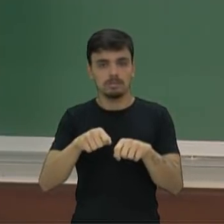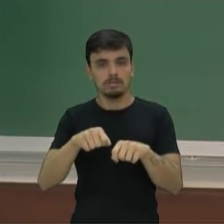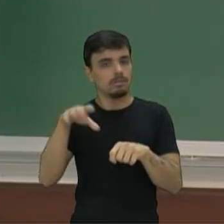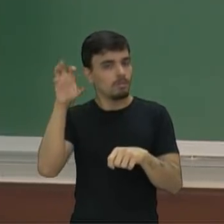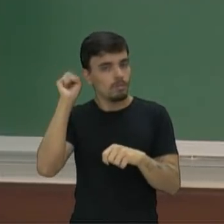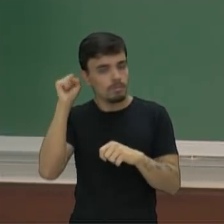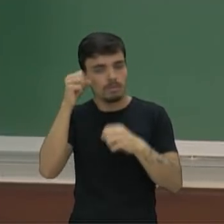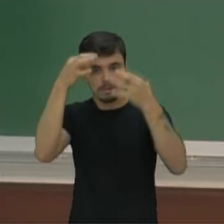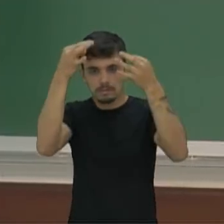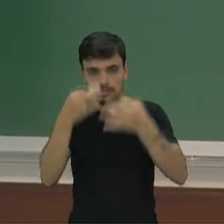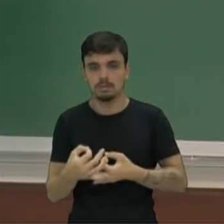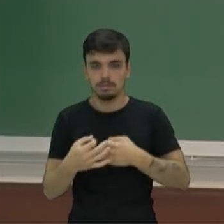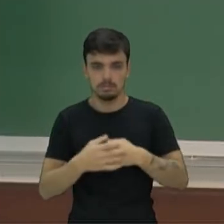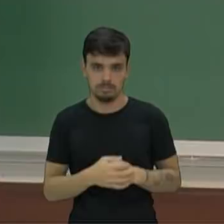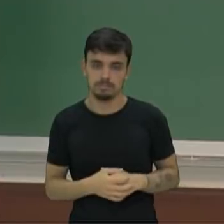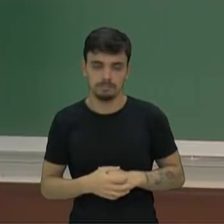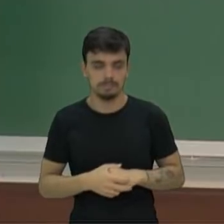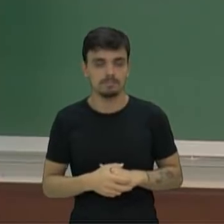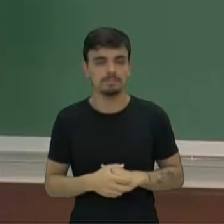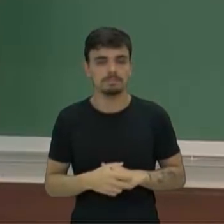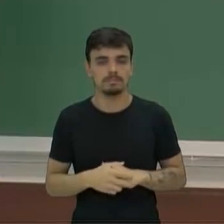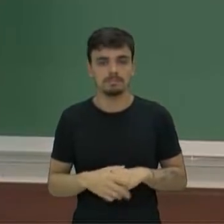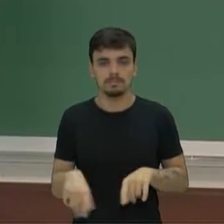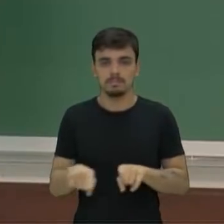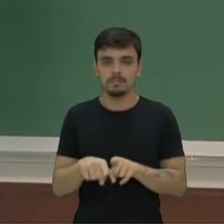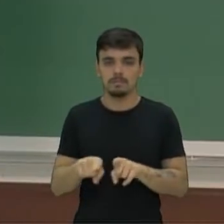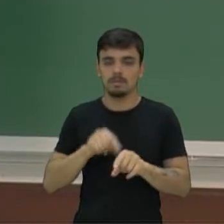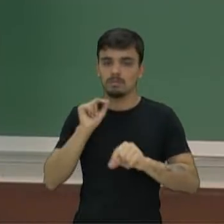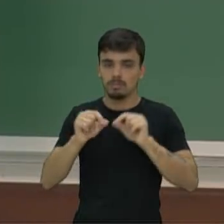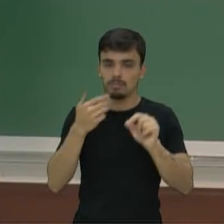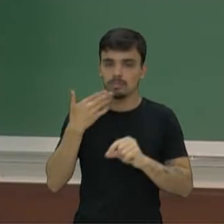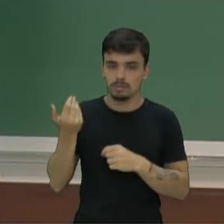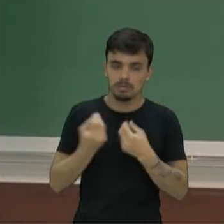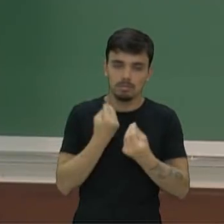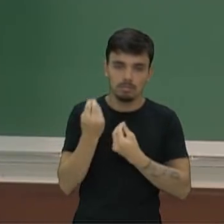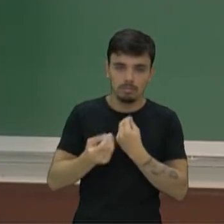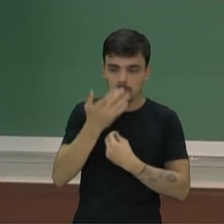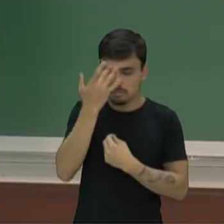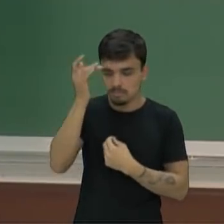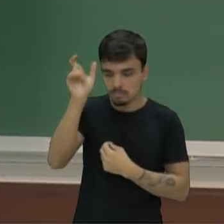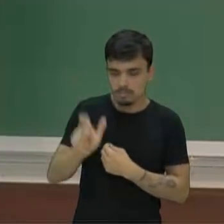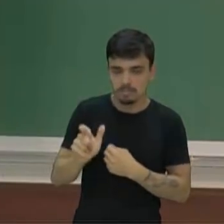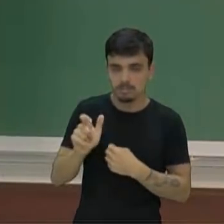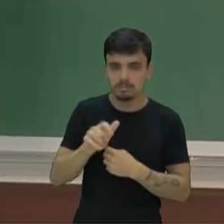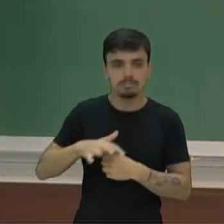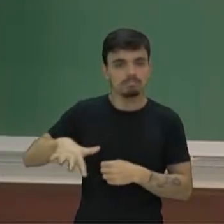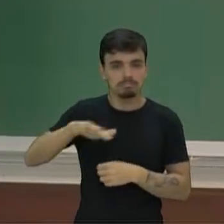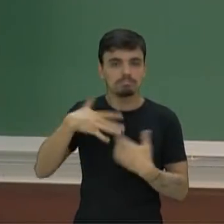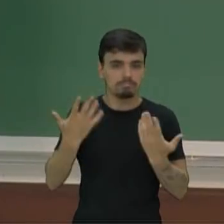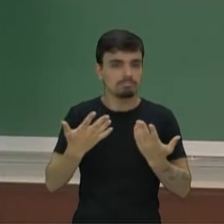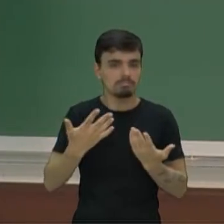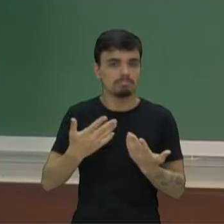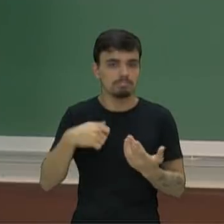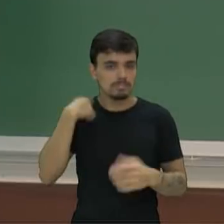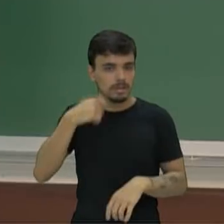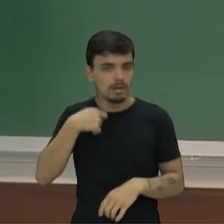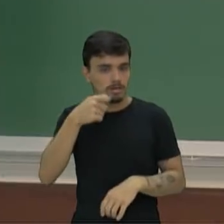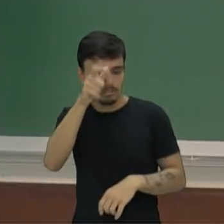ali, propague naquele espaço apenas, né? E daí também é melhor, imagine, coitado dos artistas,